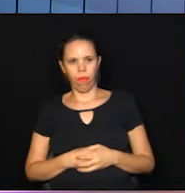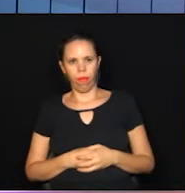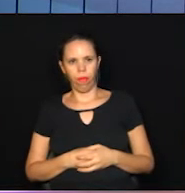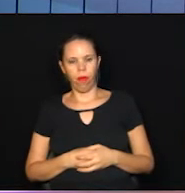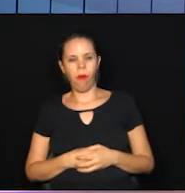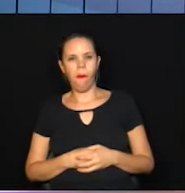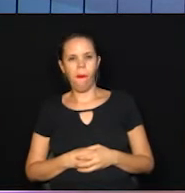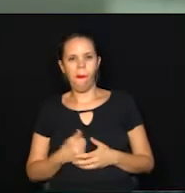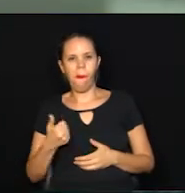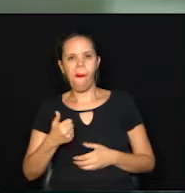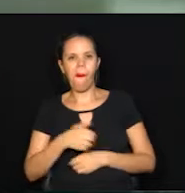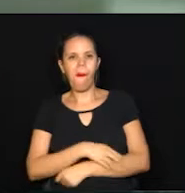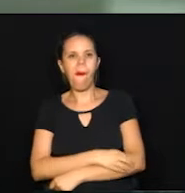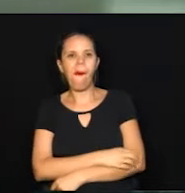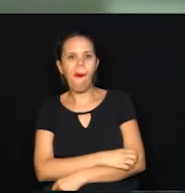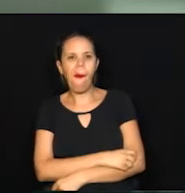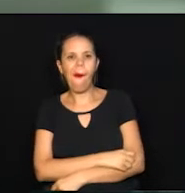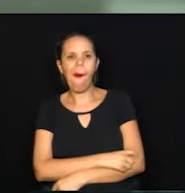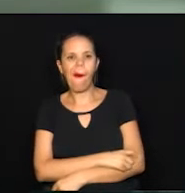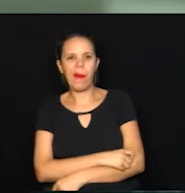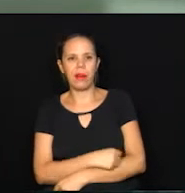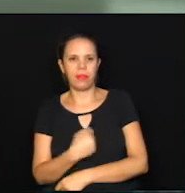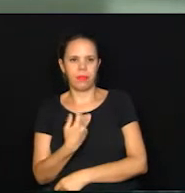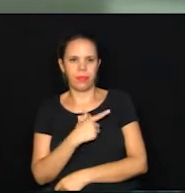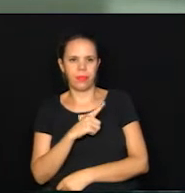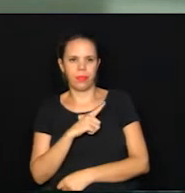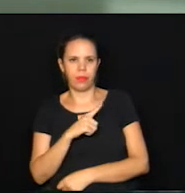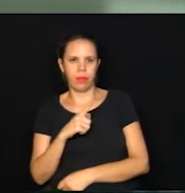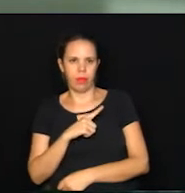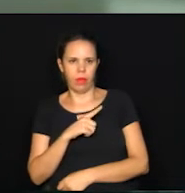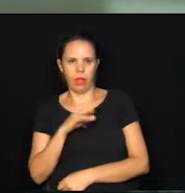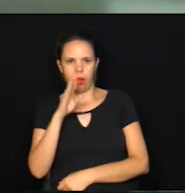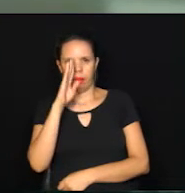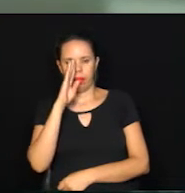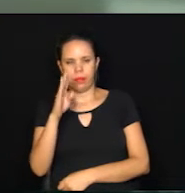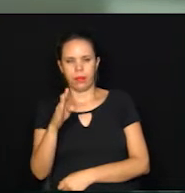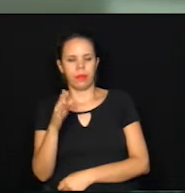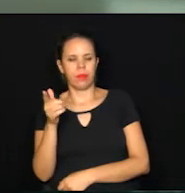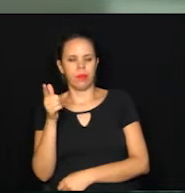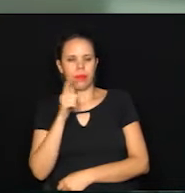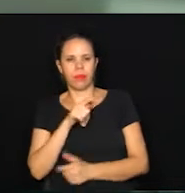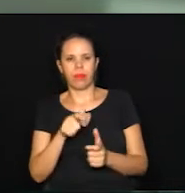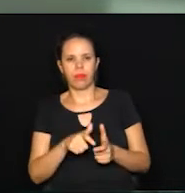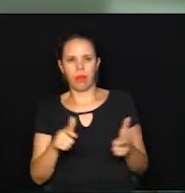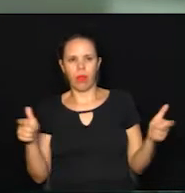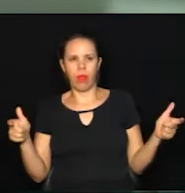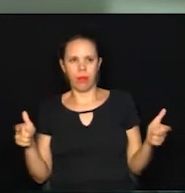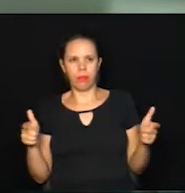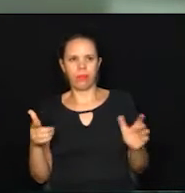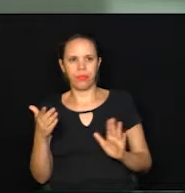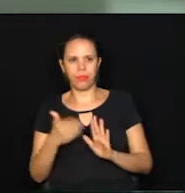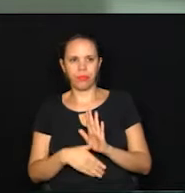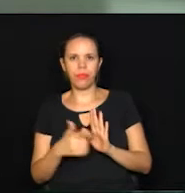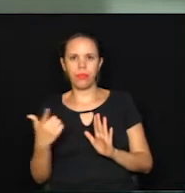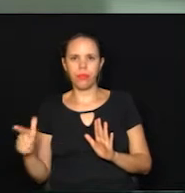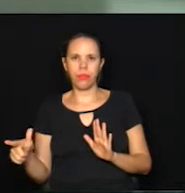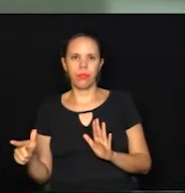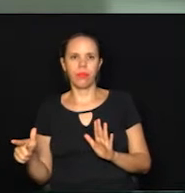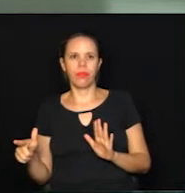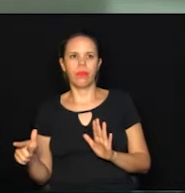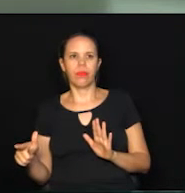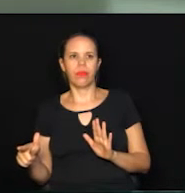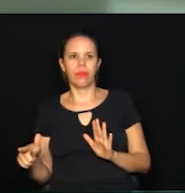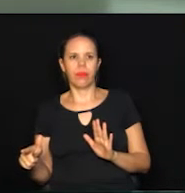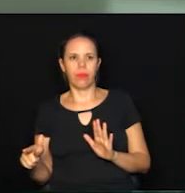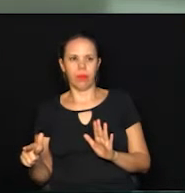Pela primeira vez, nós temos um destaque enorme dado a outros atores